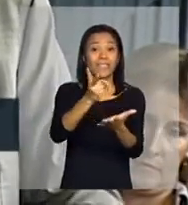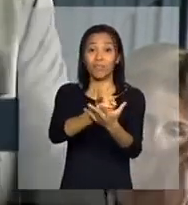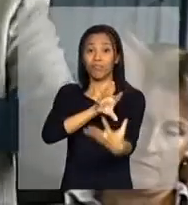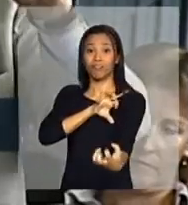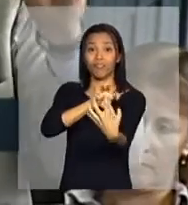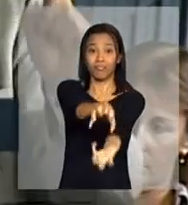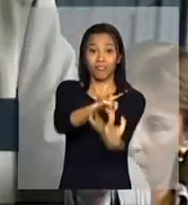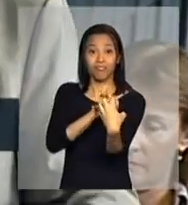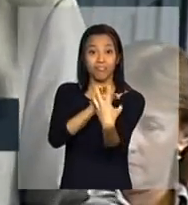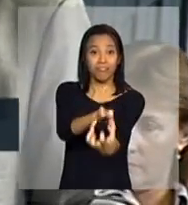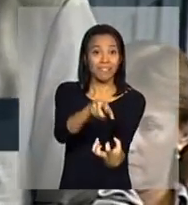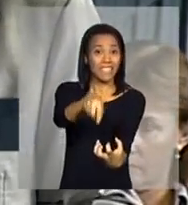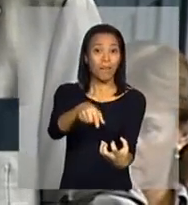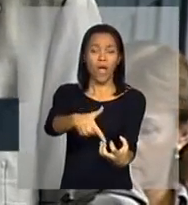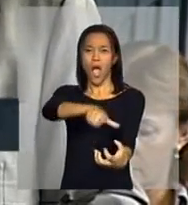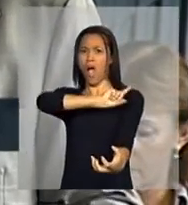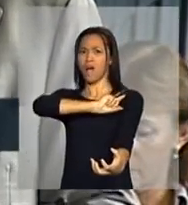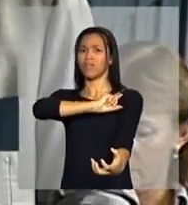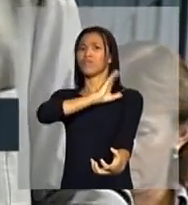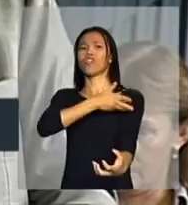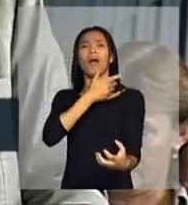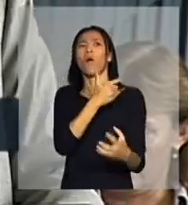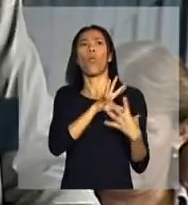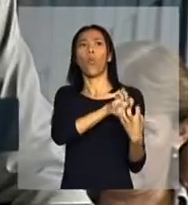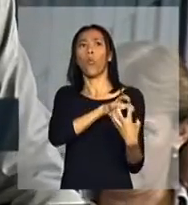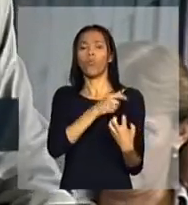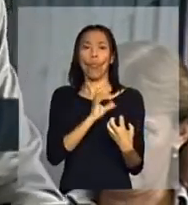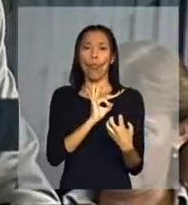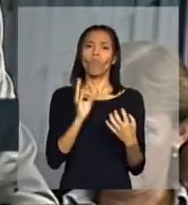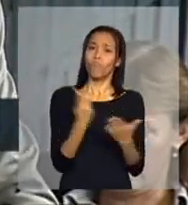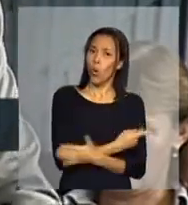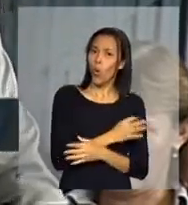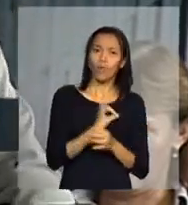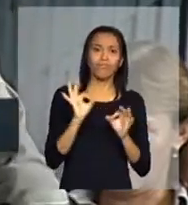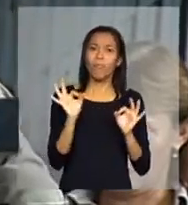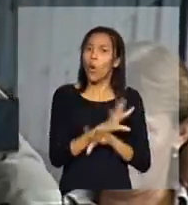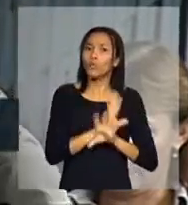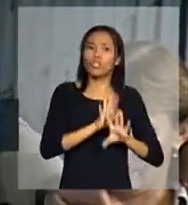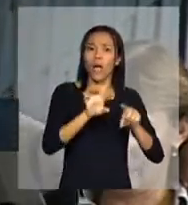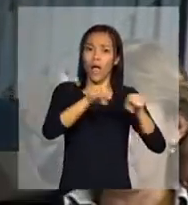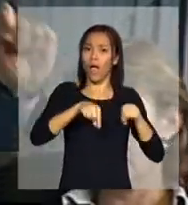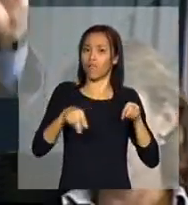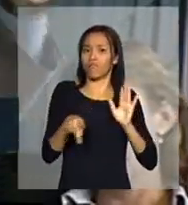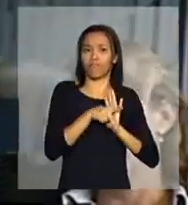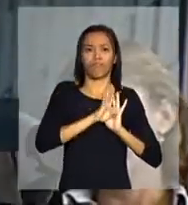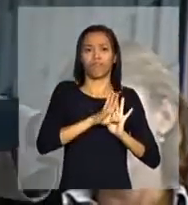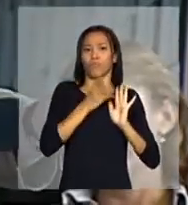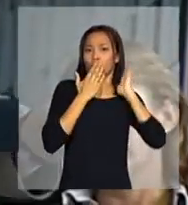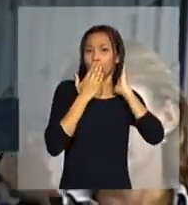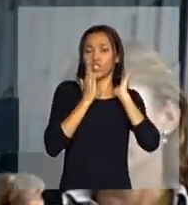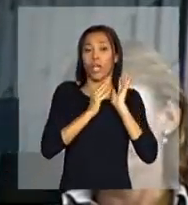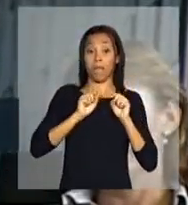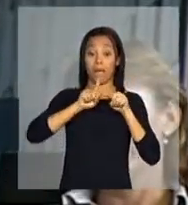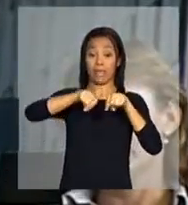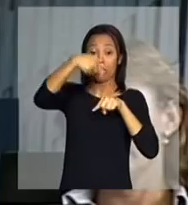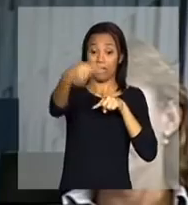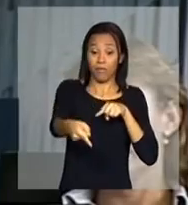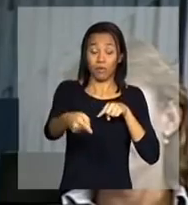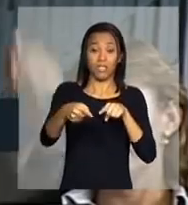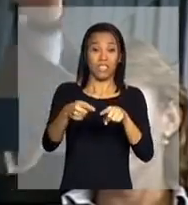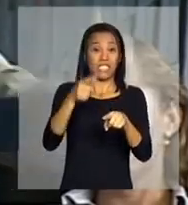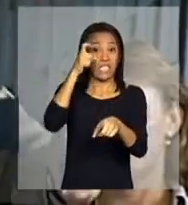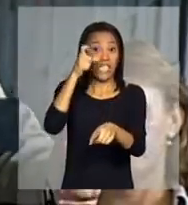Em larga medida, as que não tinham conflito já foram demarcadas. E hoje nós temos áreas adensadas, interesses que se afirmam, que se